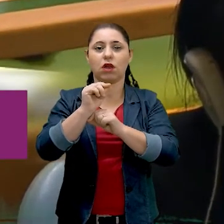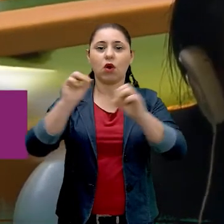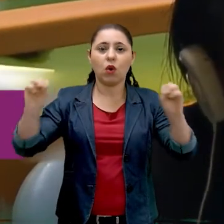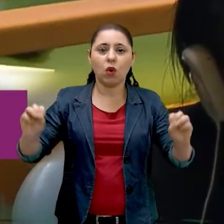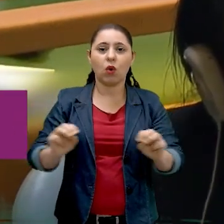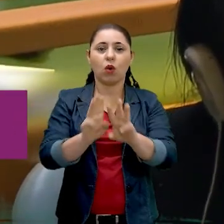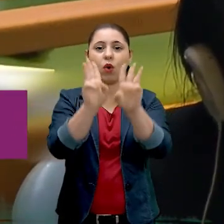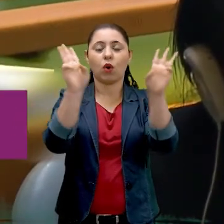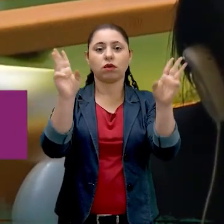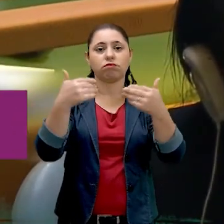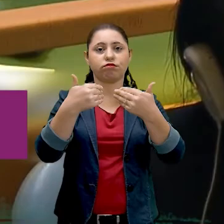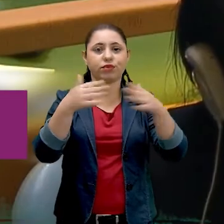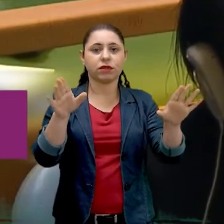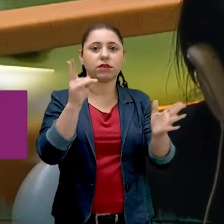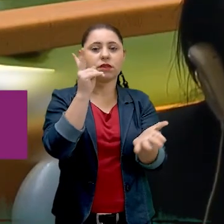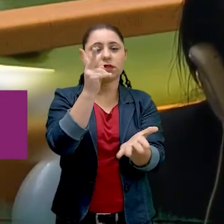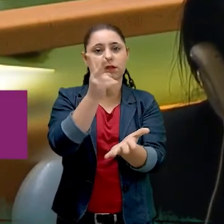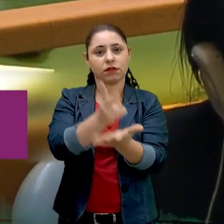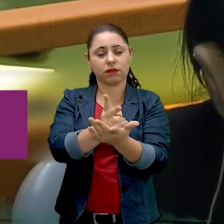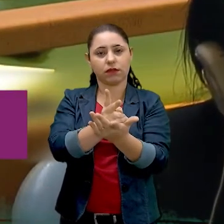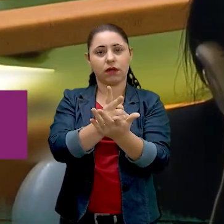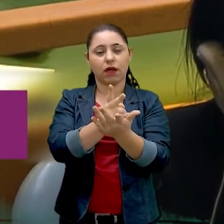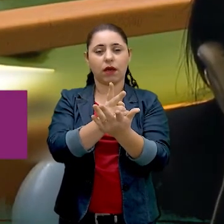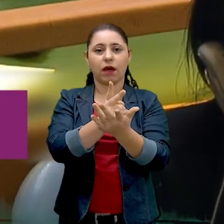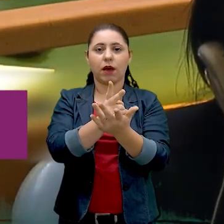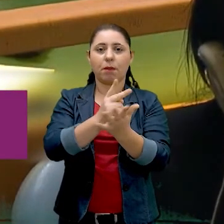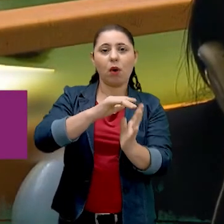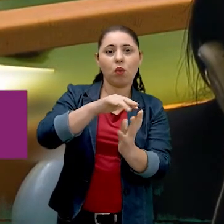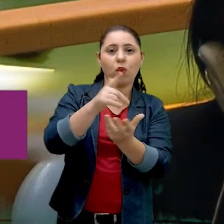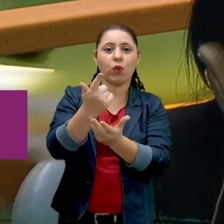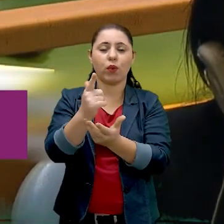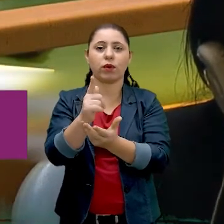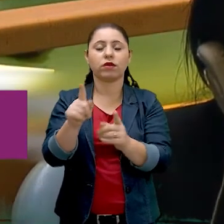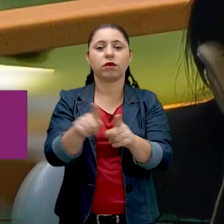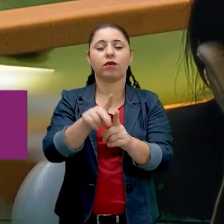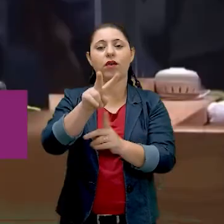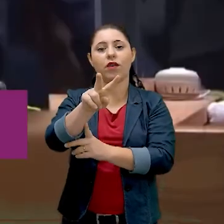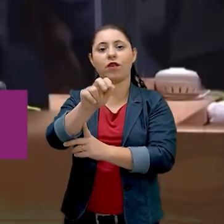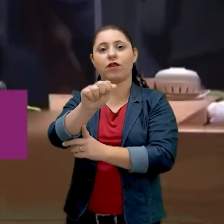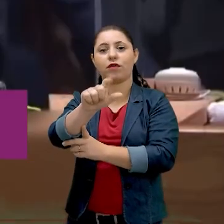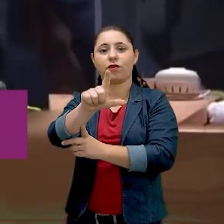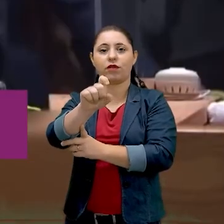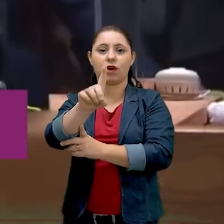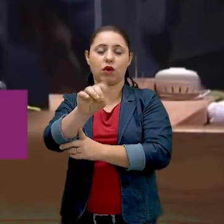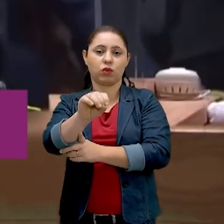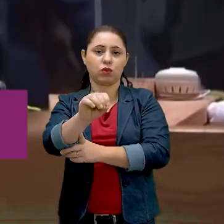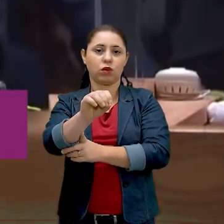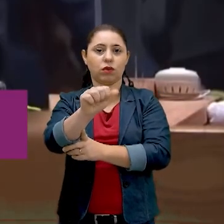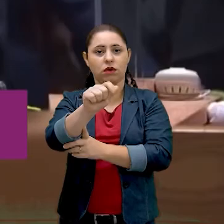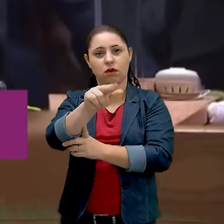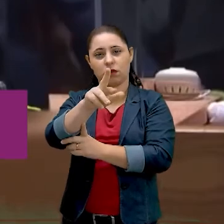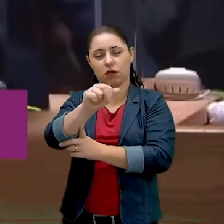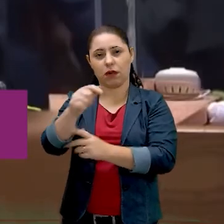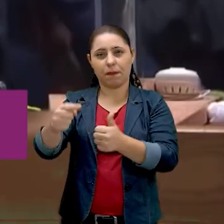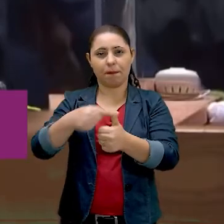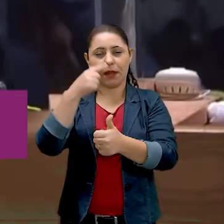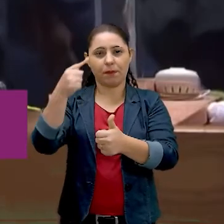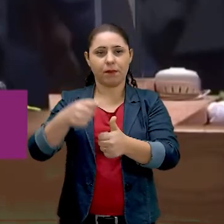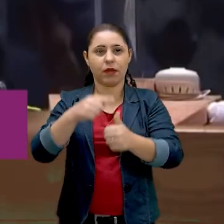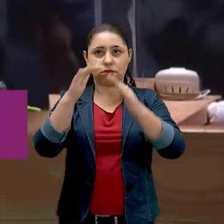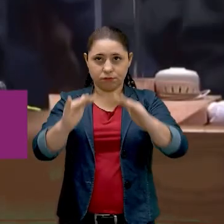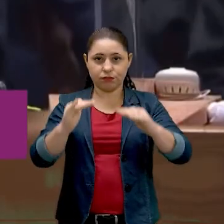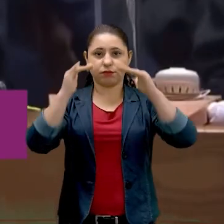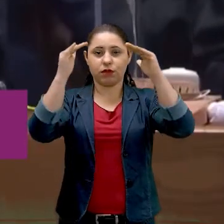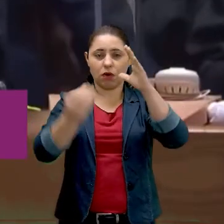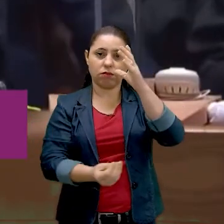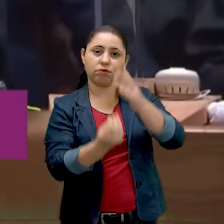na ONU todo ano quando tem aquele discurso? Isso aí se deve ao aspecto geopolítico. O Oswaldo Aranha, o nosso primeiro embaixador lá, quando